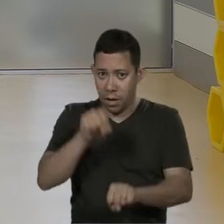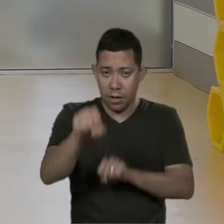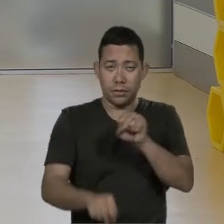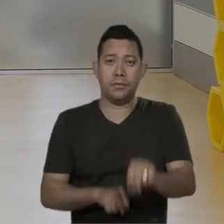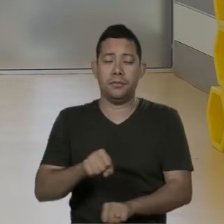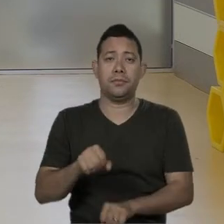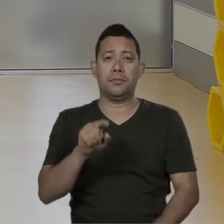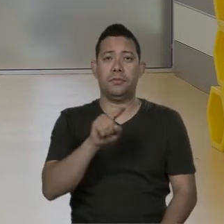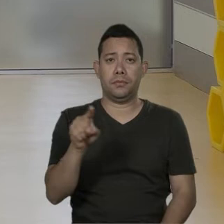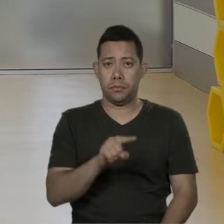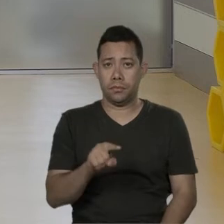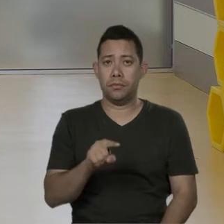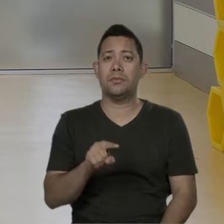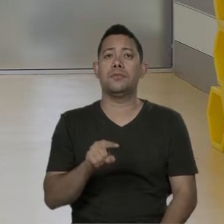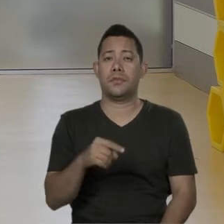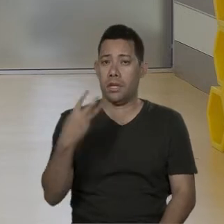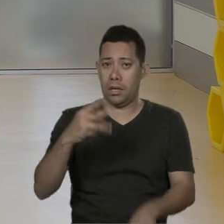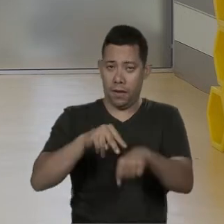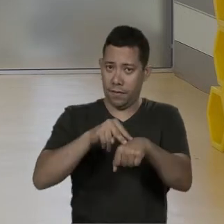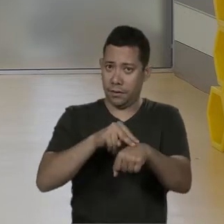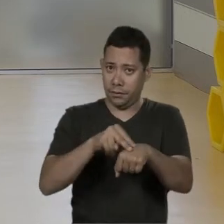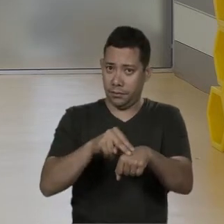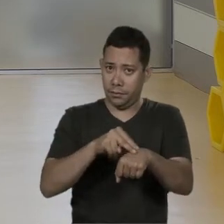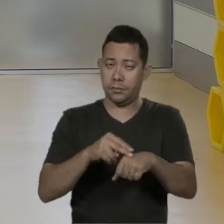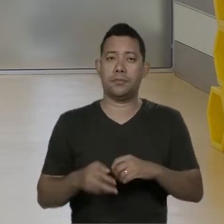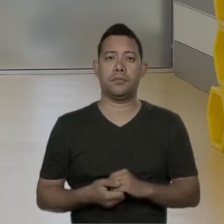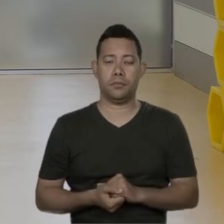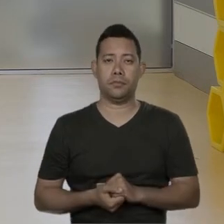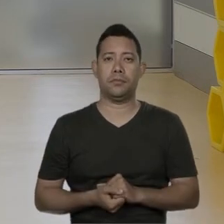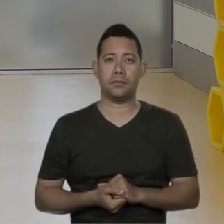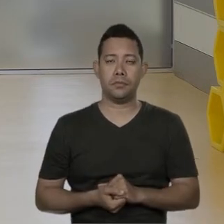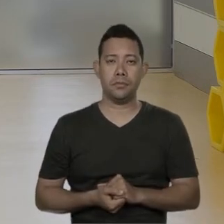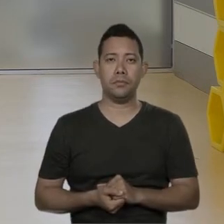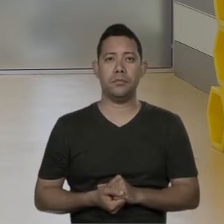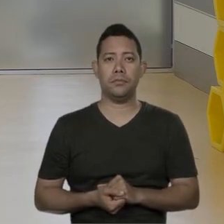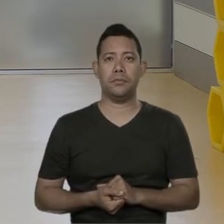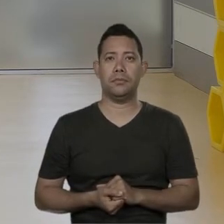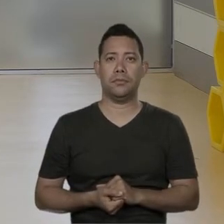Estamos na zona verde de ritmo. Zona 3.